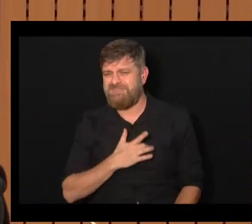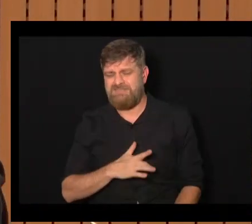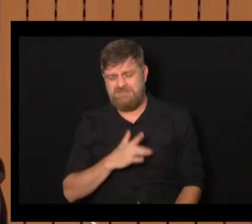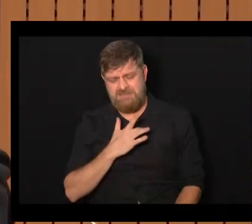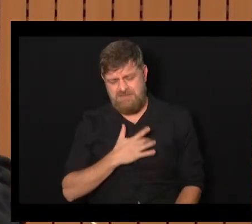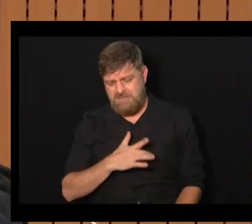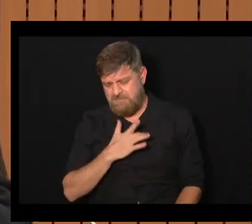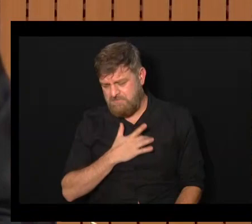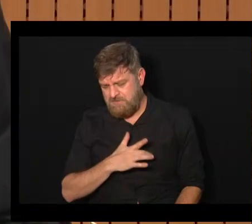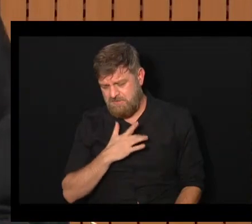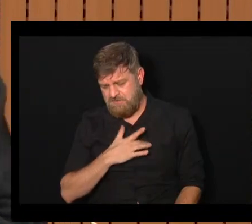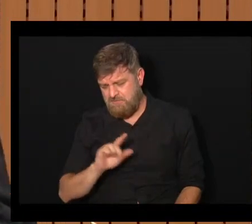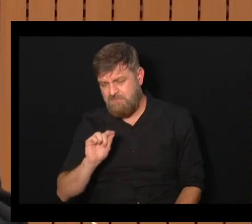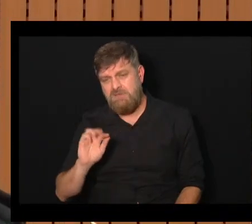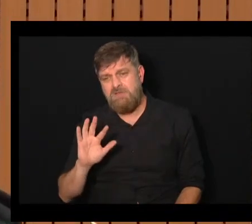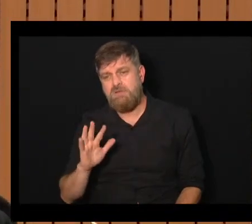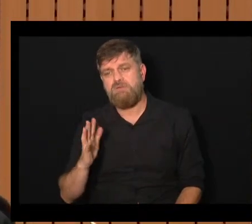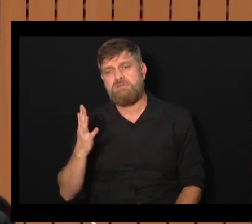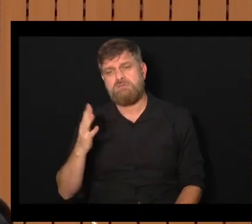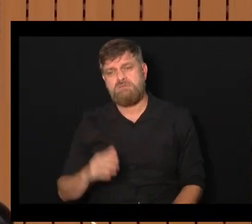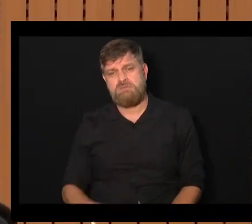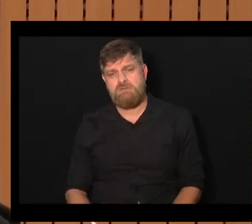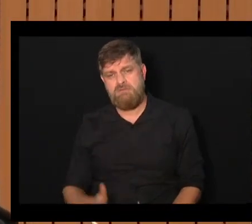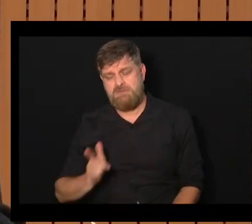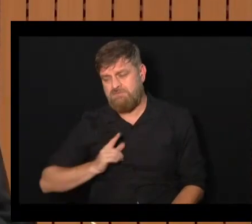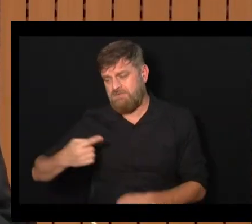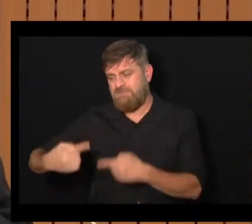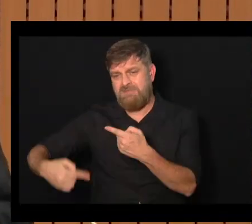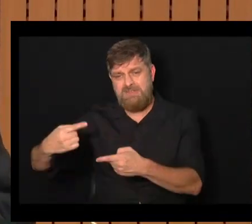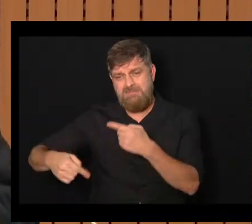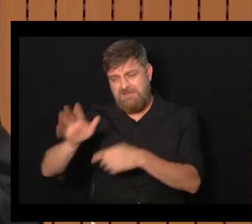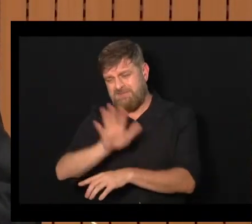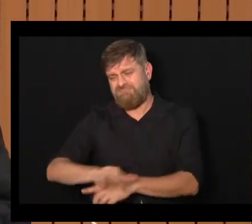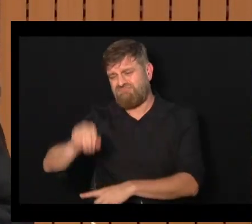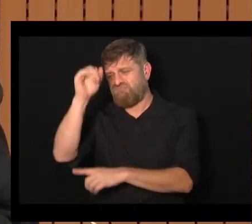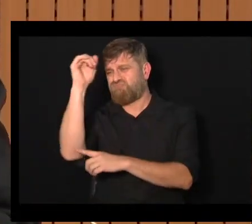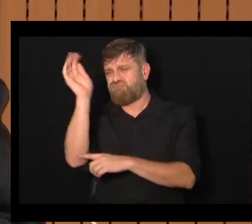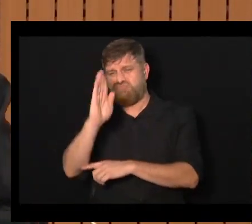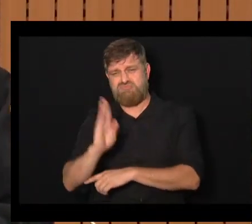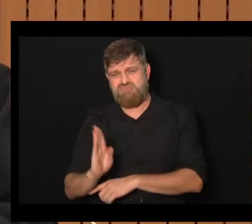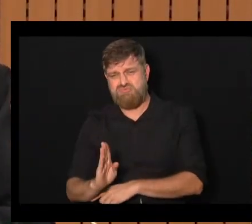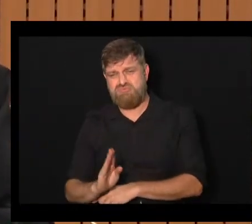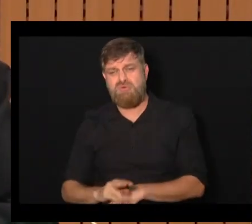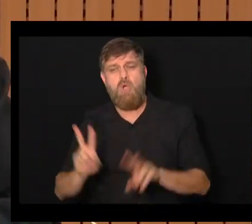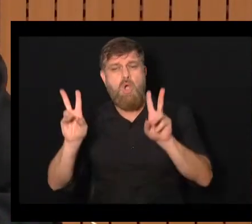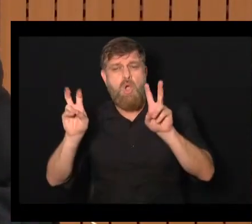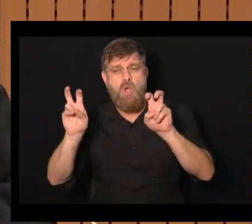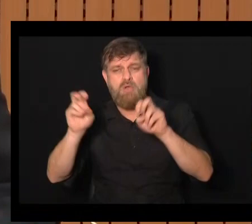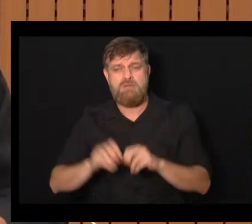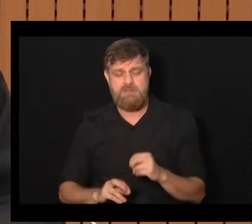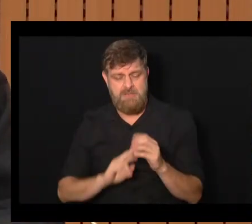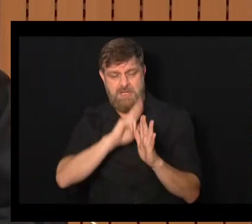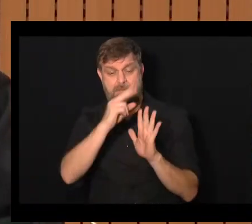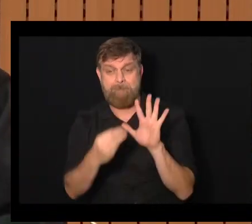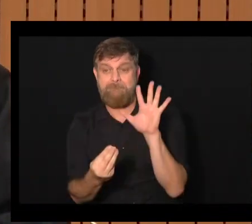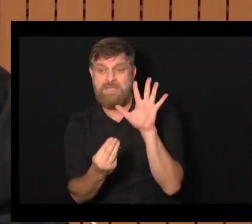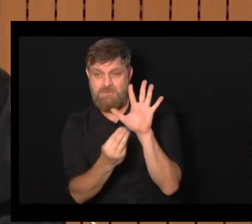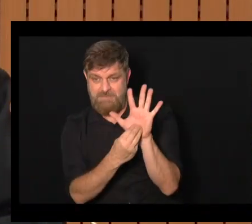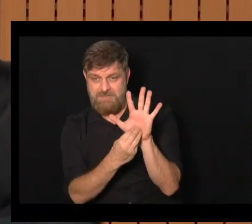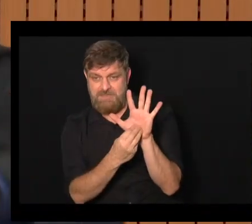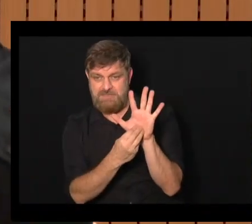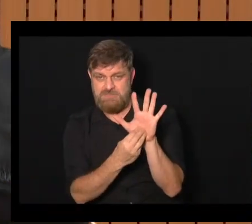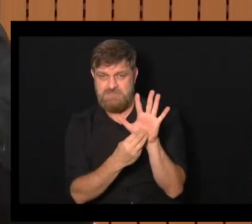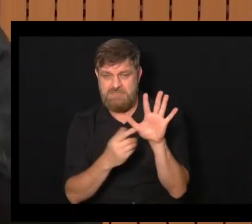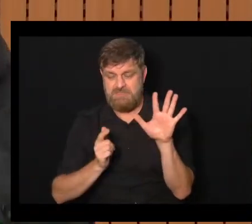mais uma vez, o fato da gente estar tendo um debate no âmbito nacional, no que diz respeito ao meio ambiente, que tem